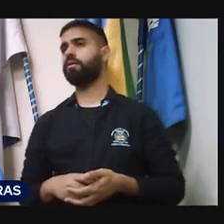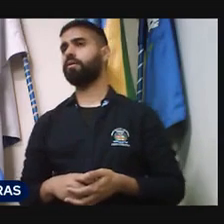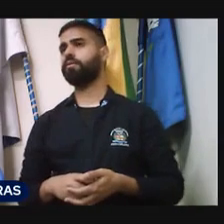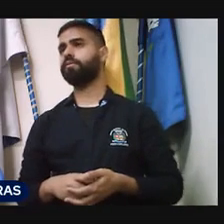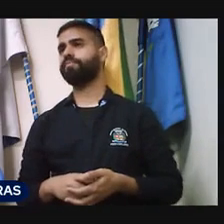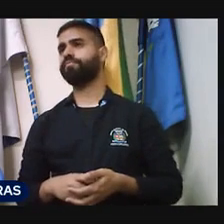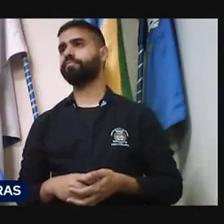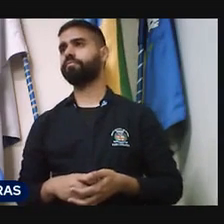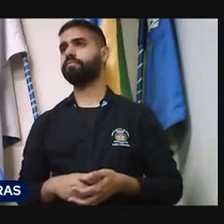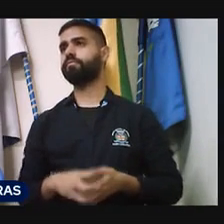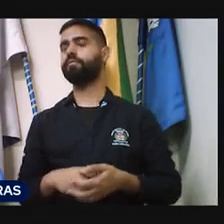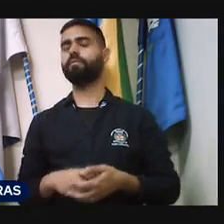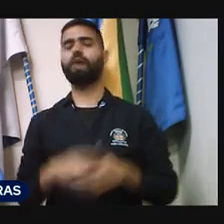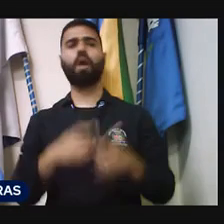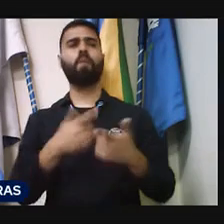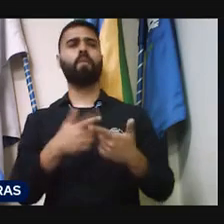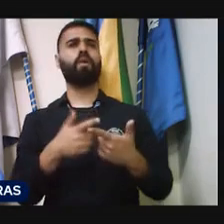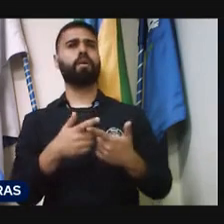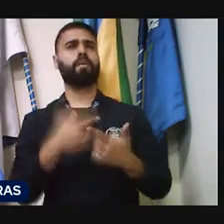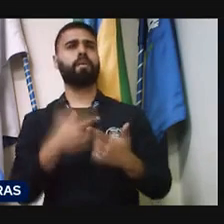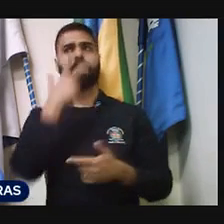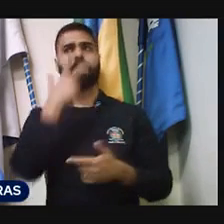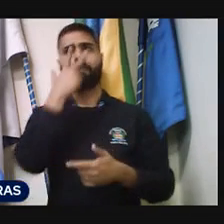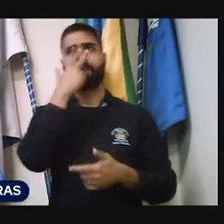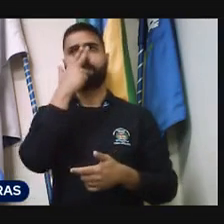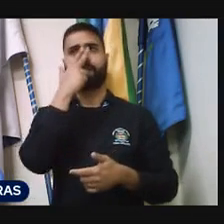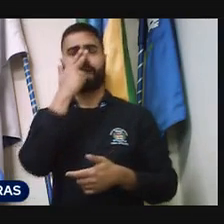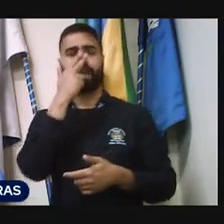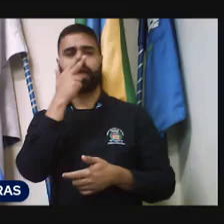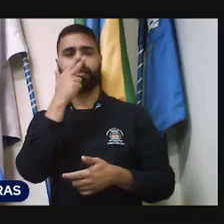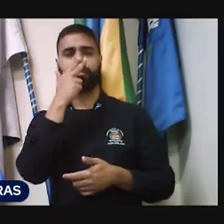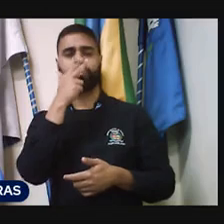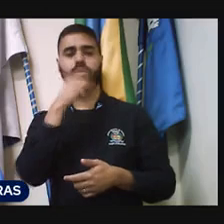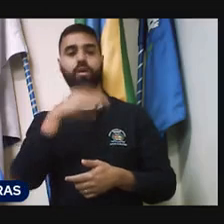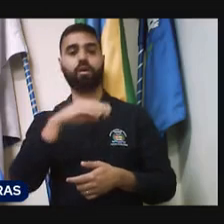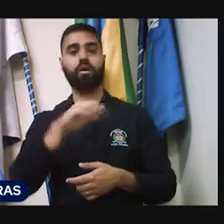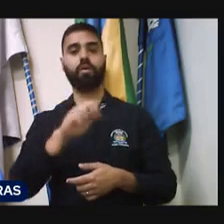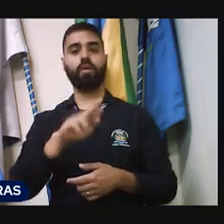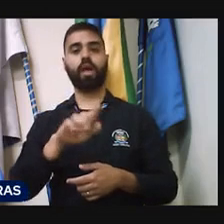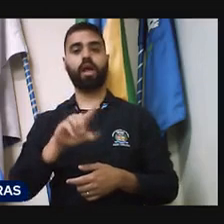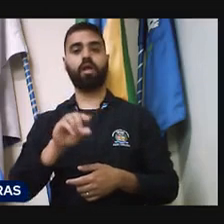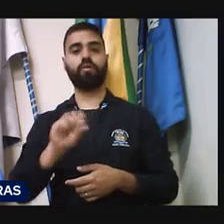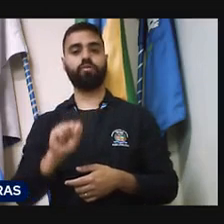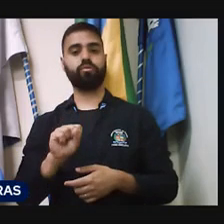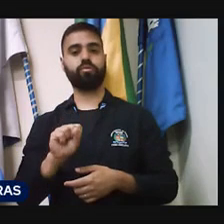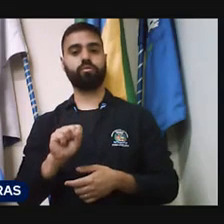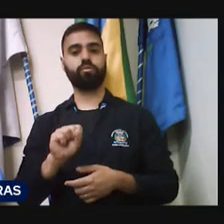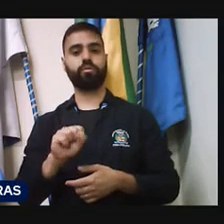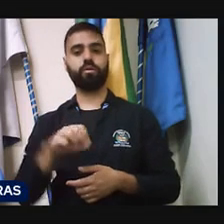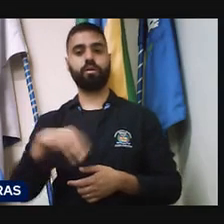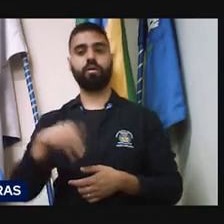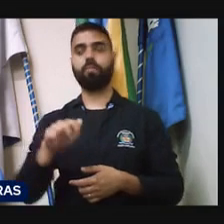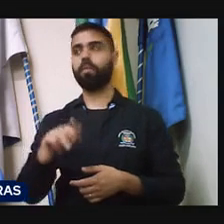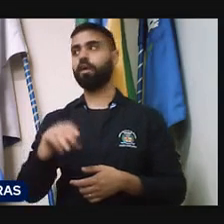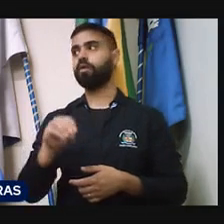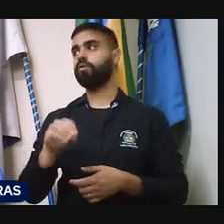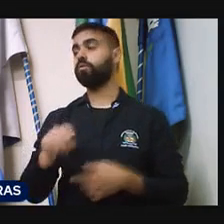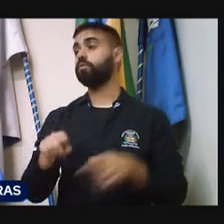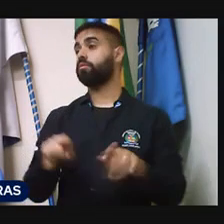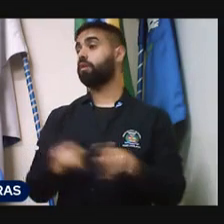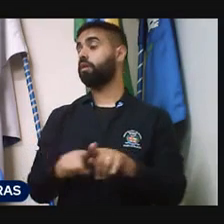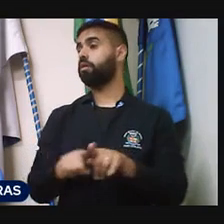e garante ao senhor Carlos Magno já foi embora junto Ana Paula e até mesmo